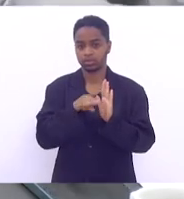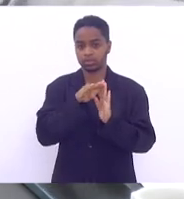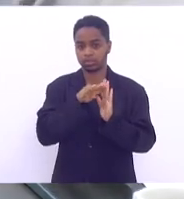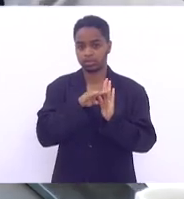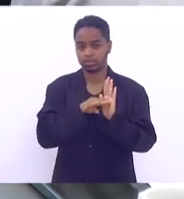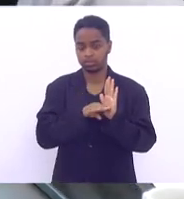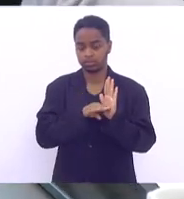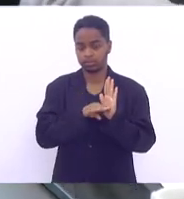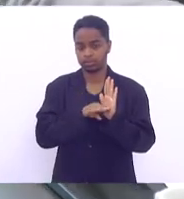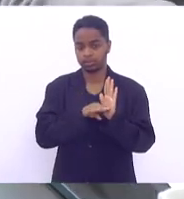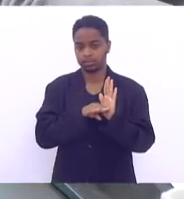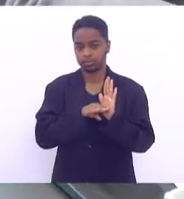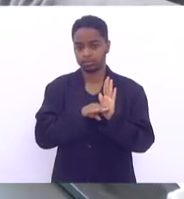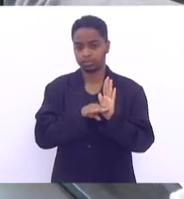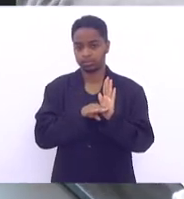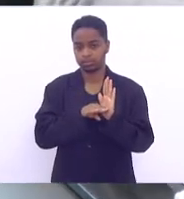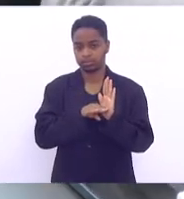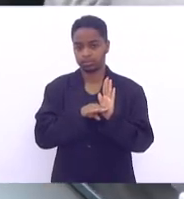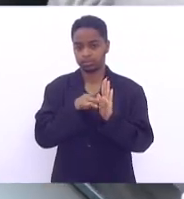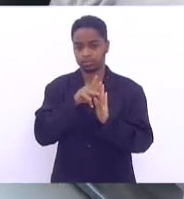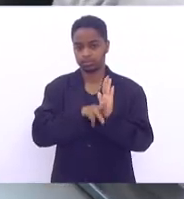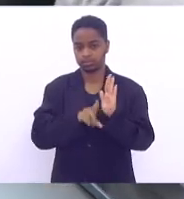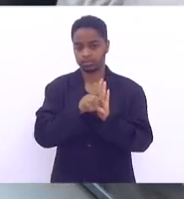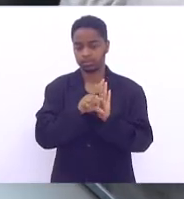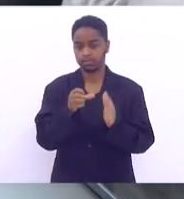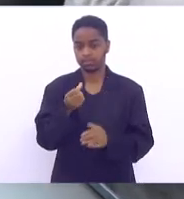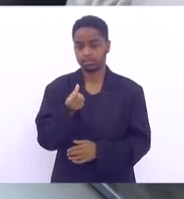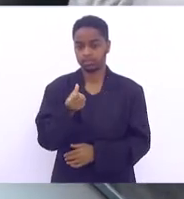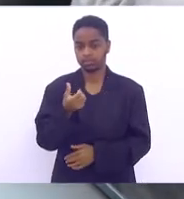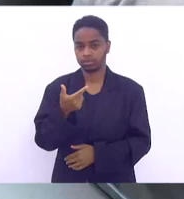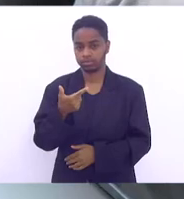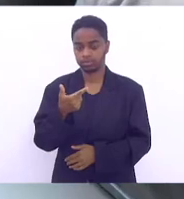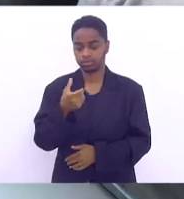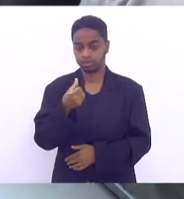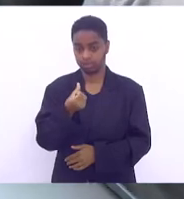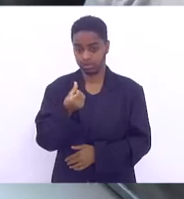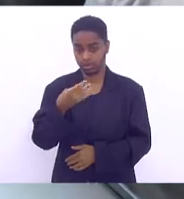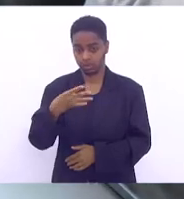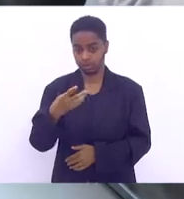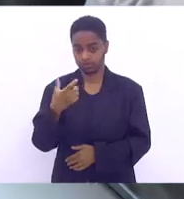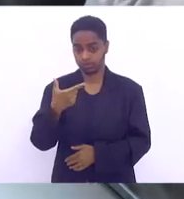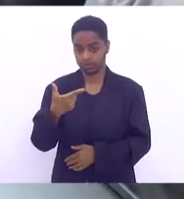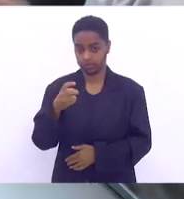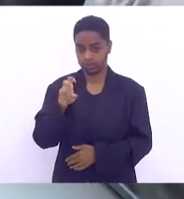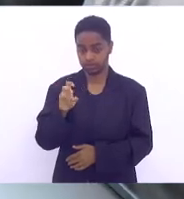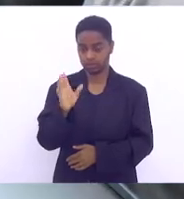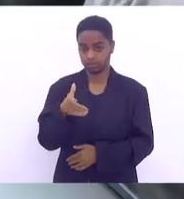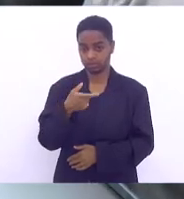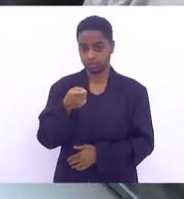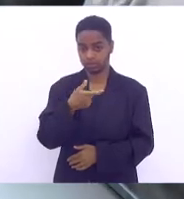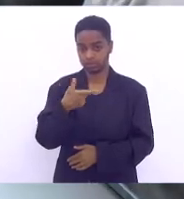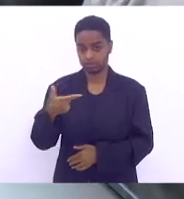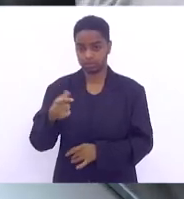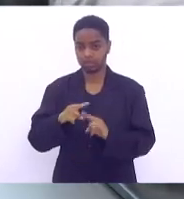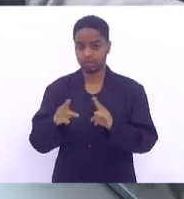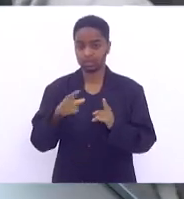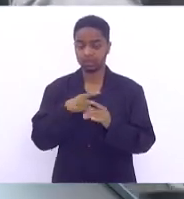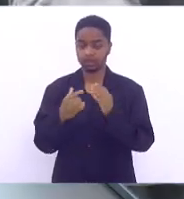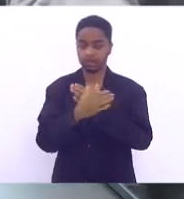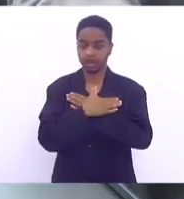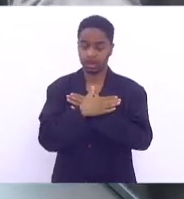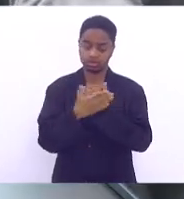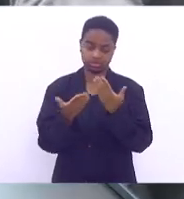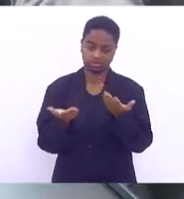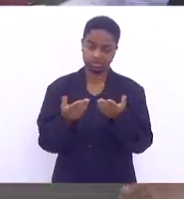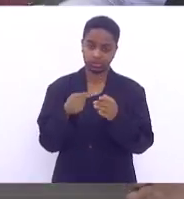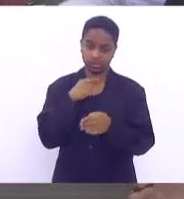Na nossa pauta, o projeto de lei 6425 de 2022. Aí, como veio o feriado...